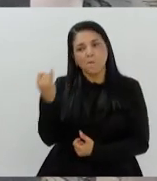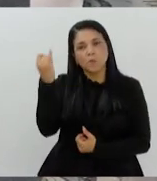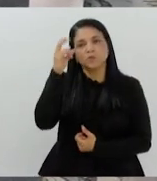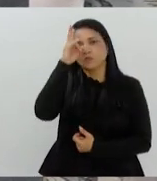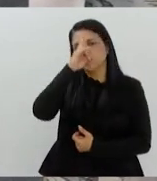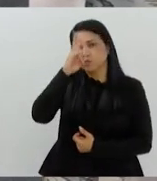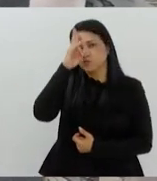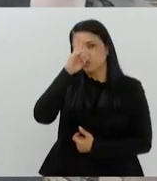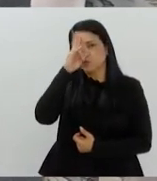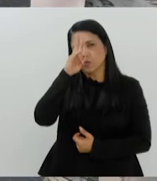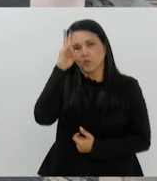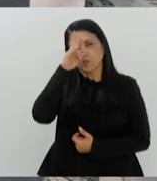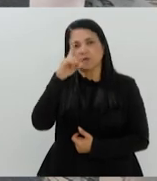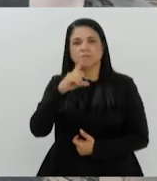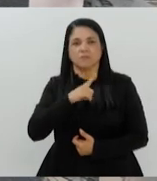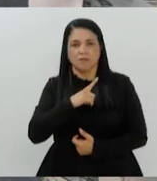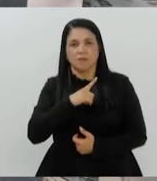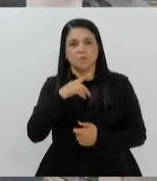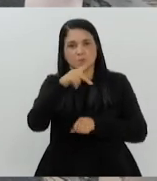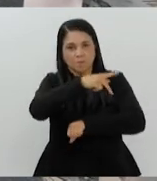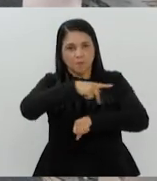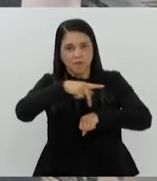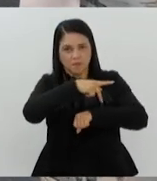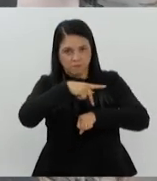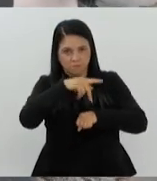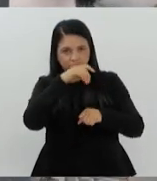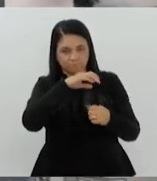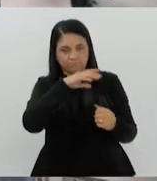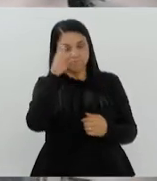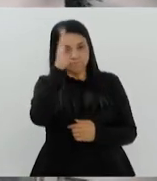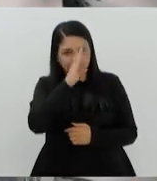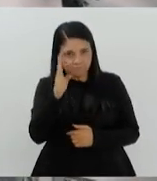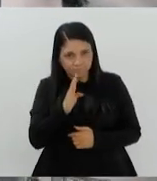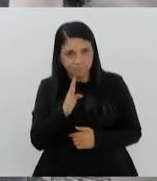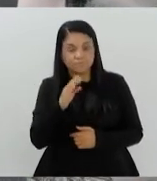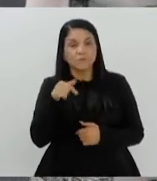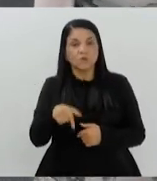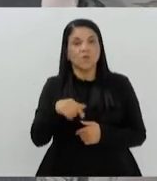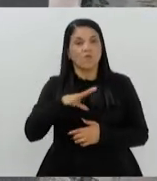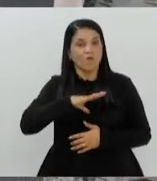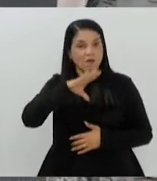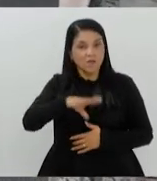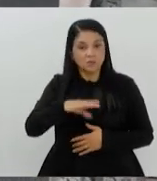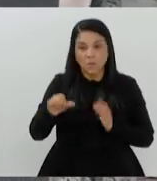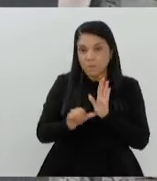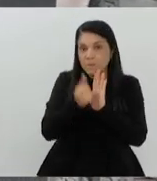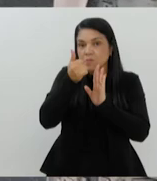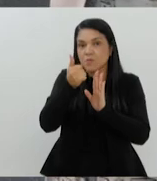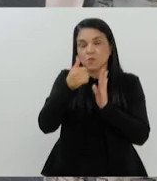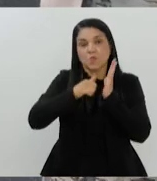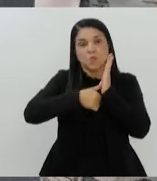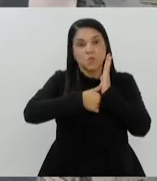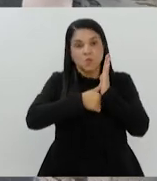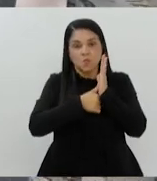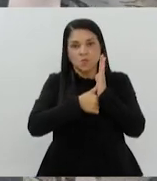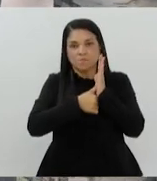histórica para o nosso país. O Vasco da Gama foi o primeiro clube a aceitar jogadores